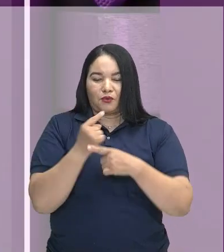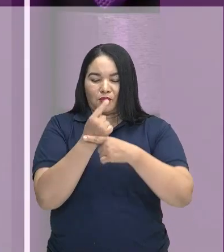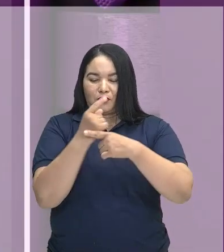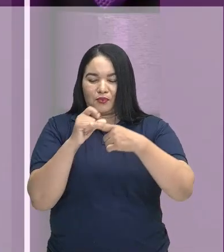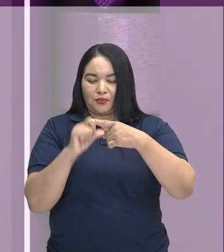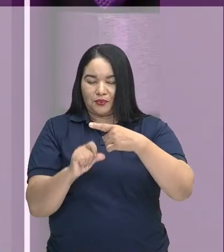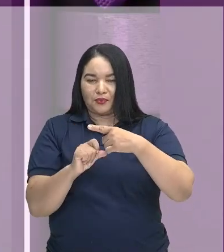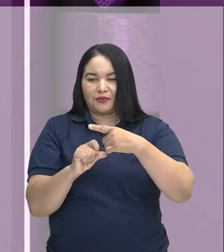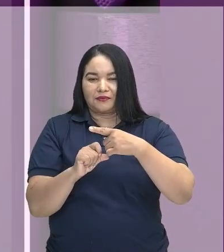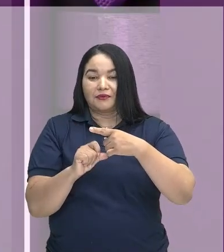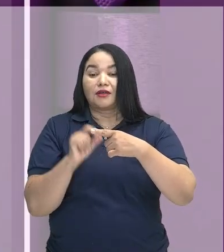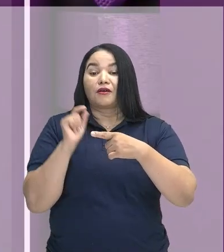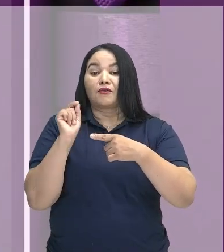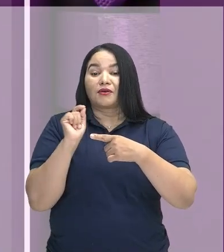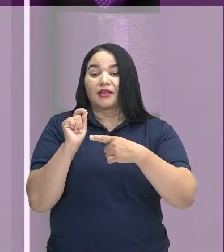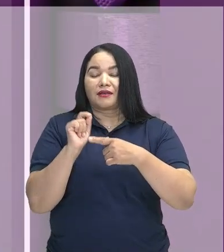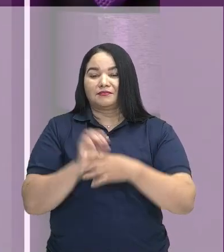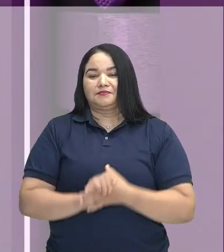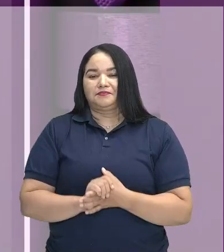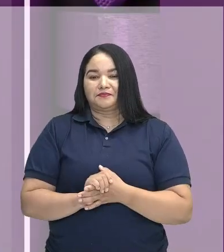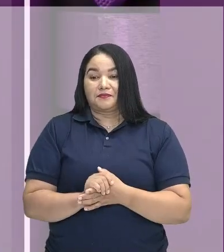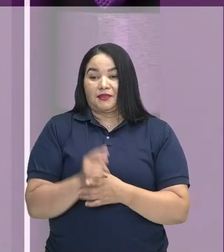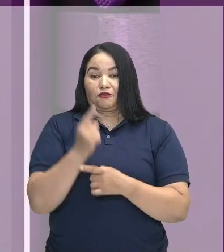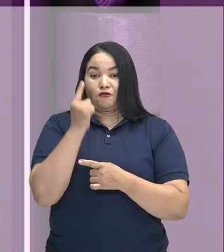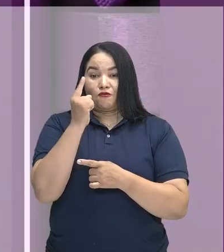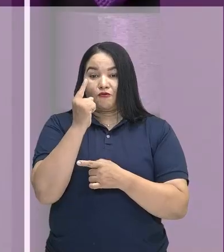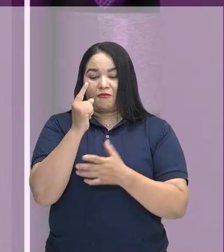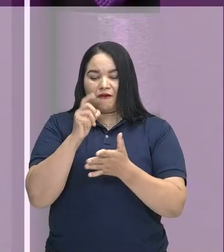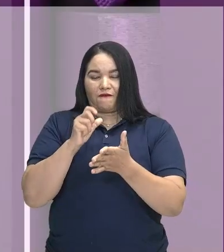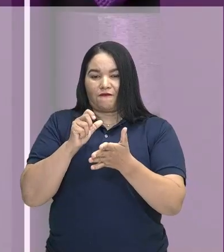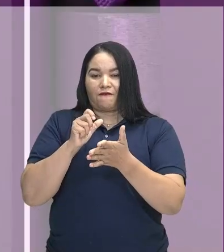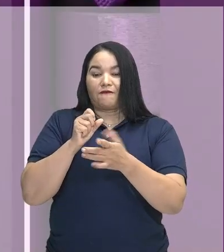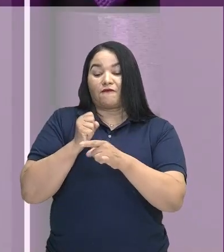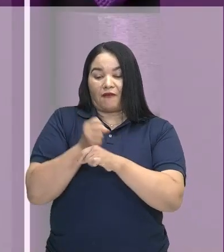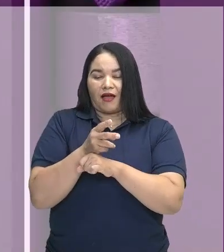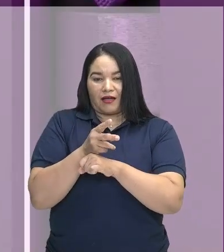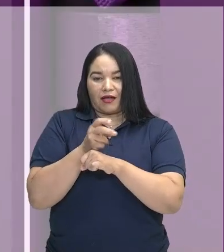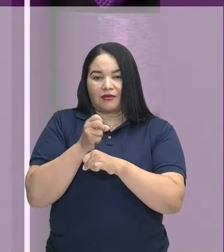gente o seguinte, que há uma vaga para